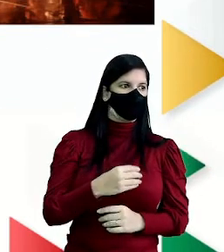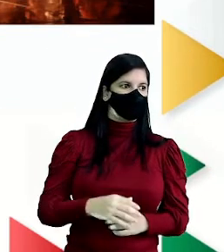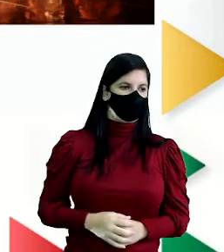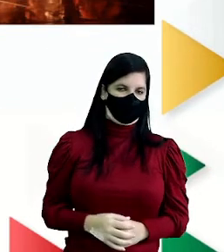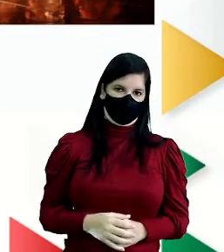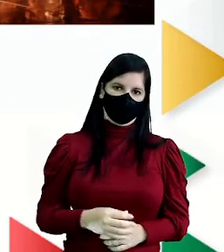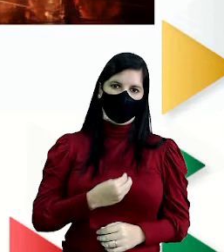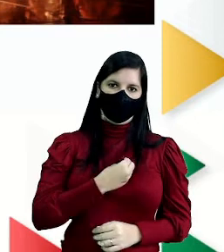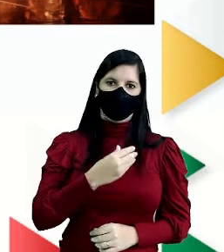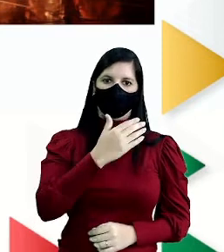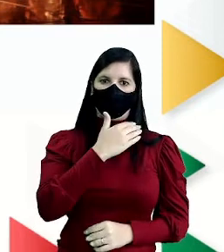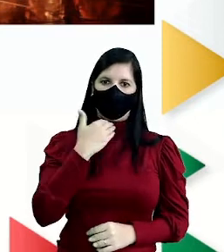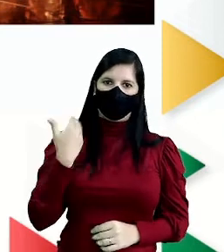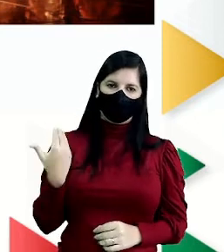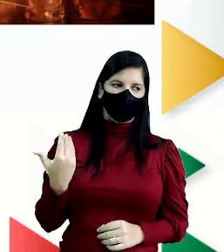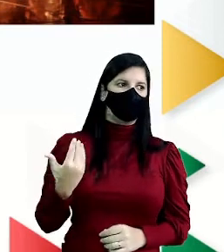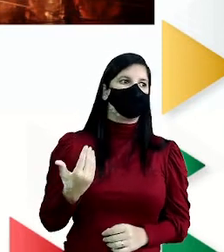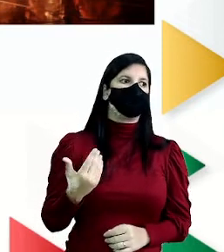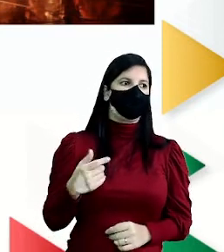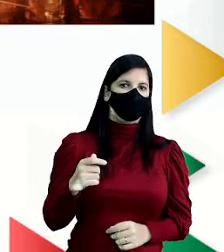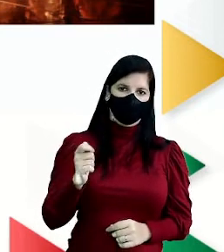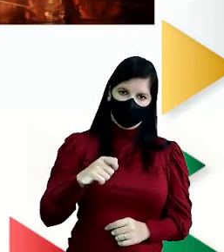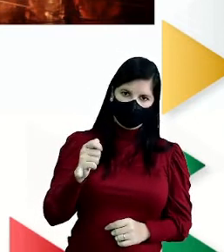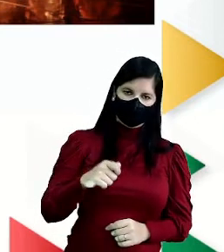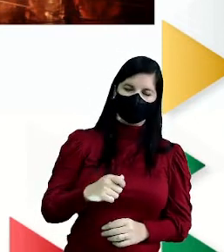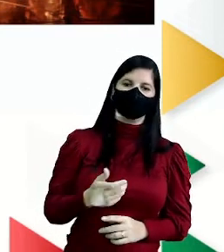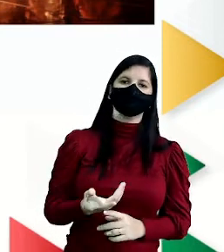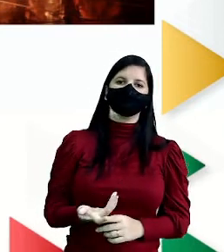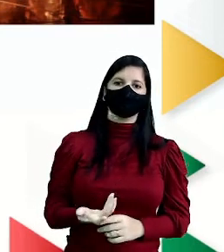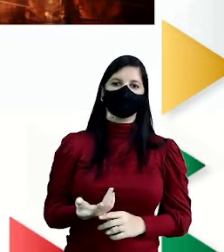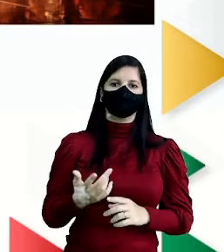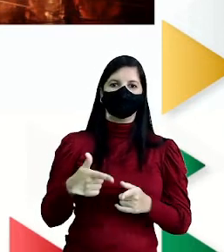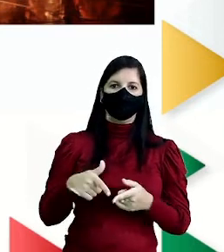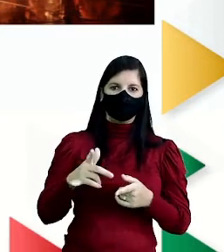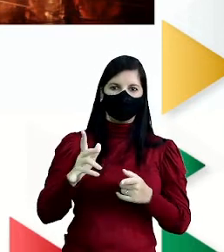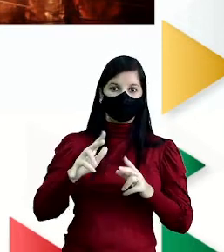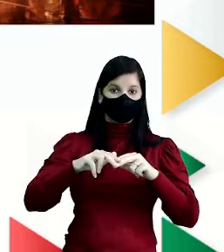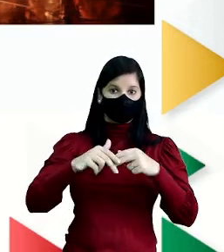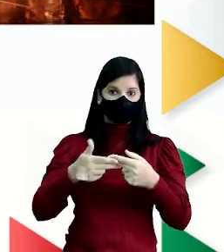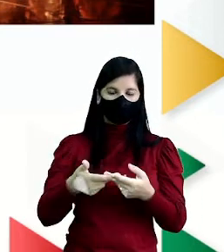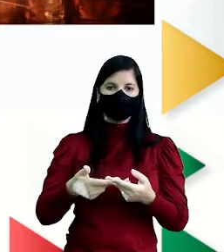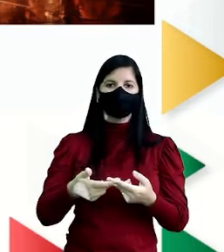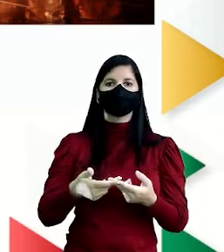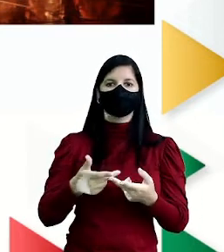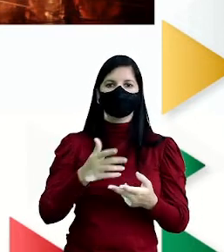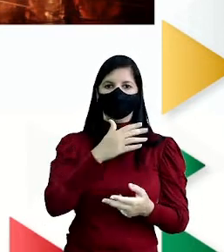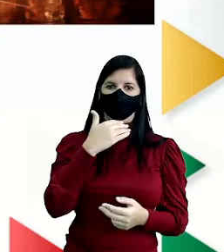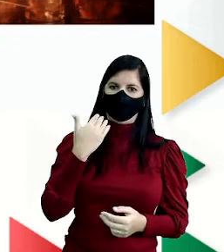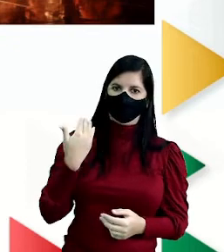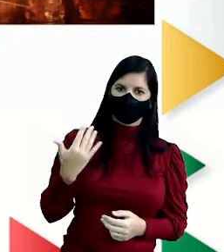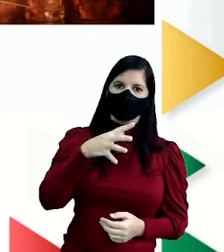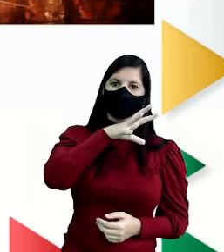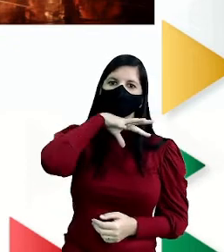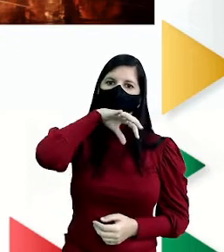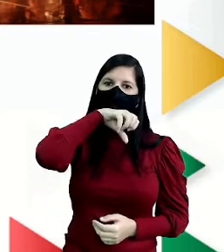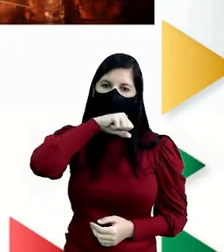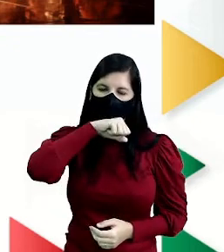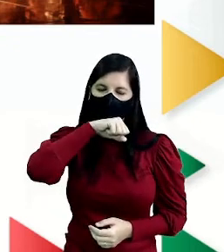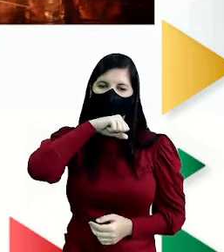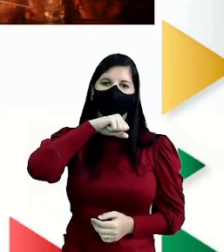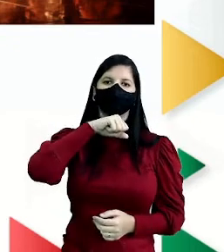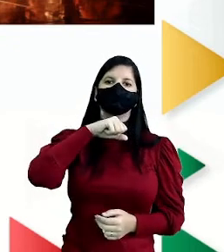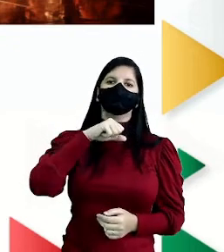da vida e da morte, é realmente o ciclo da vida. Então, que esse servo, quando ele morre, que é um animal, quando ele morre,